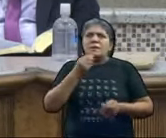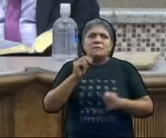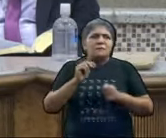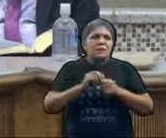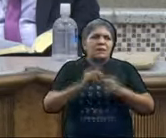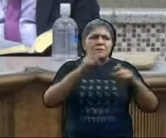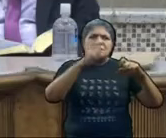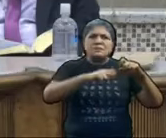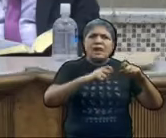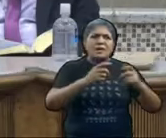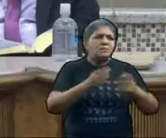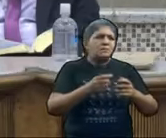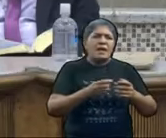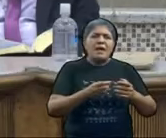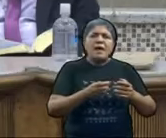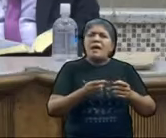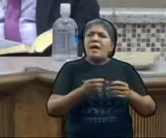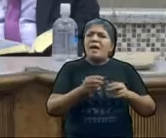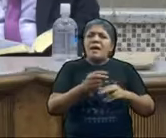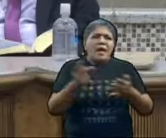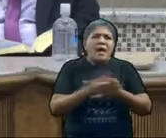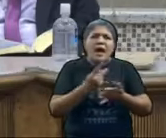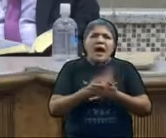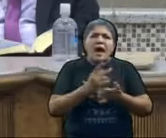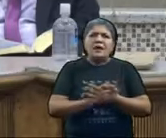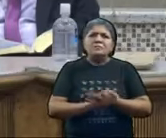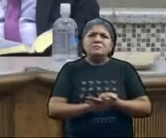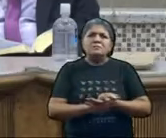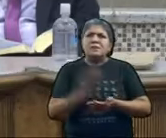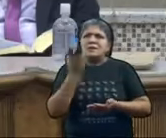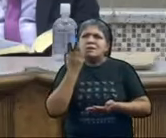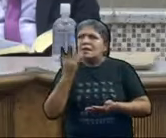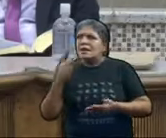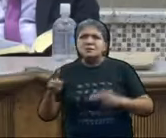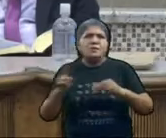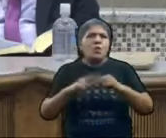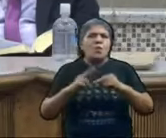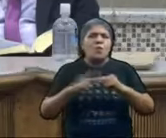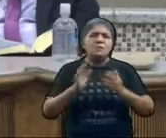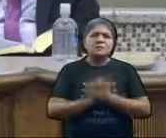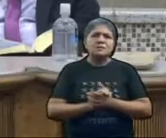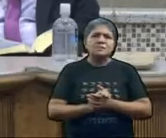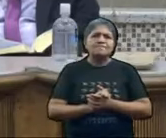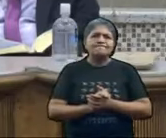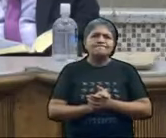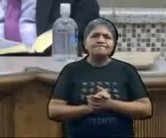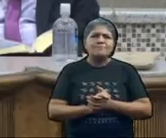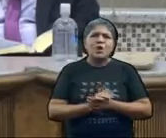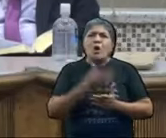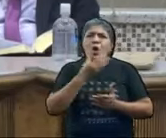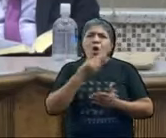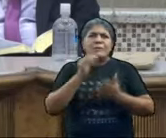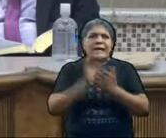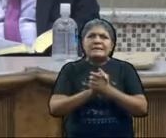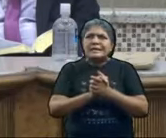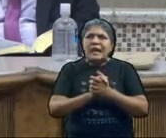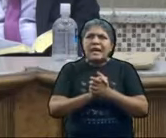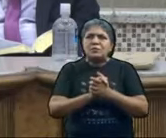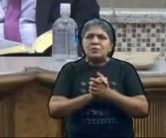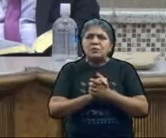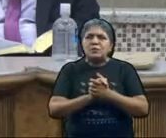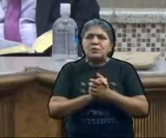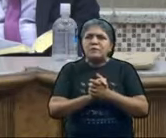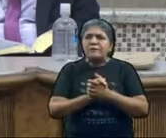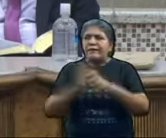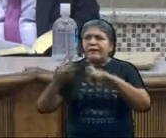abominações. Os abomináveis, os homicidas, aqueles que não têm amor à vida do próximo. A vida é